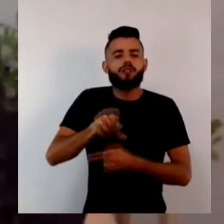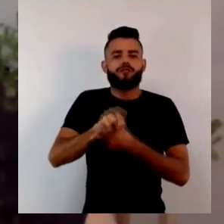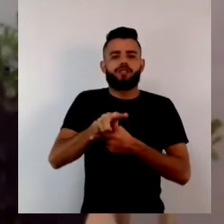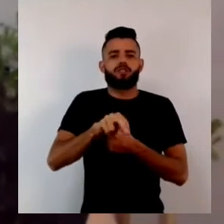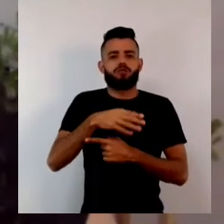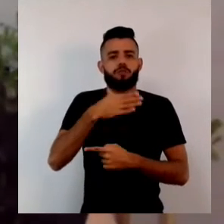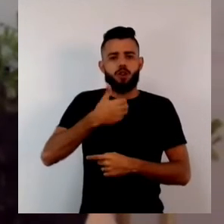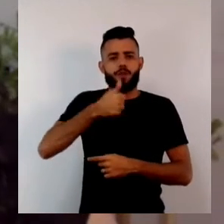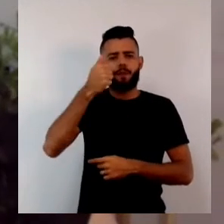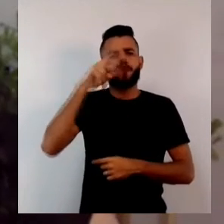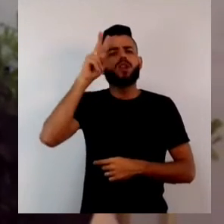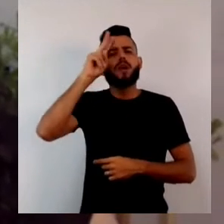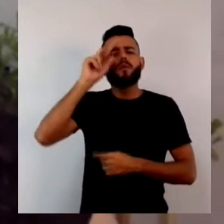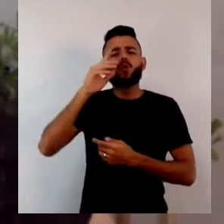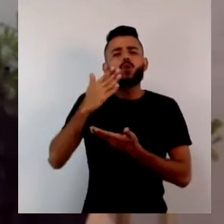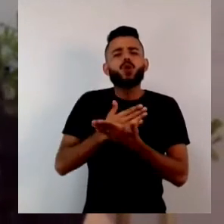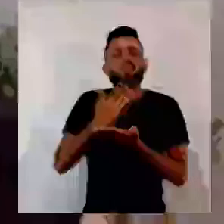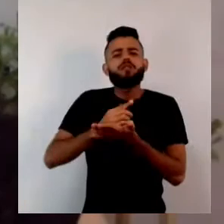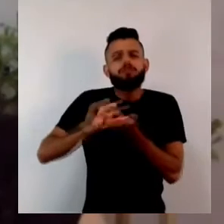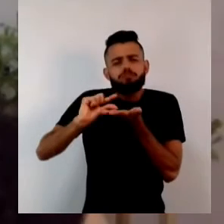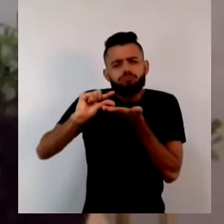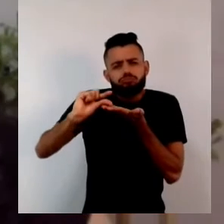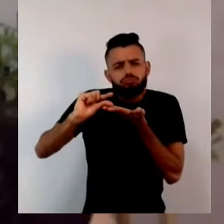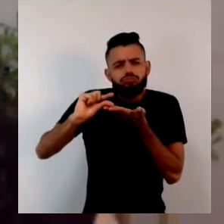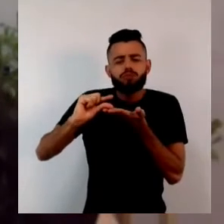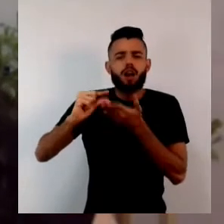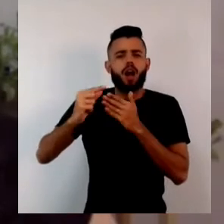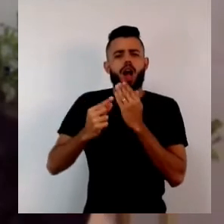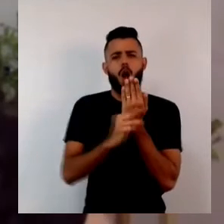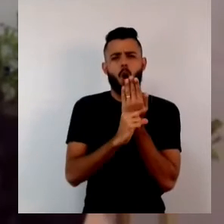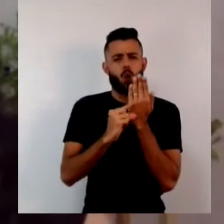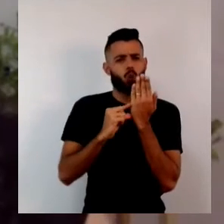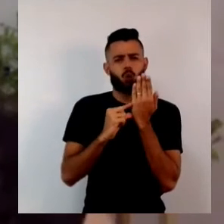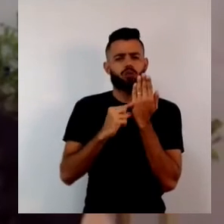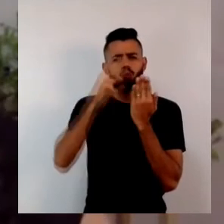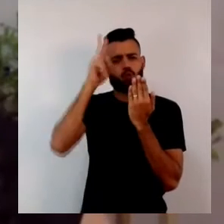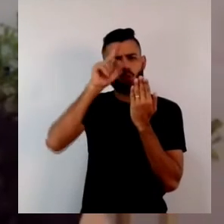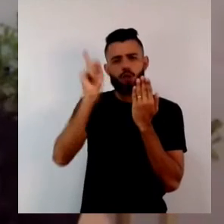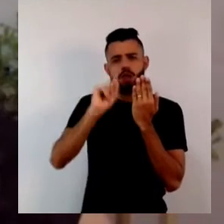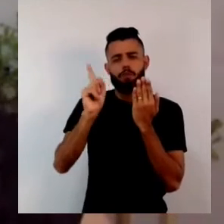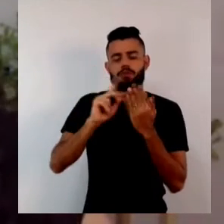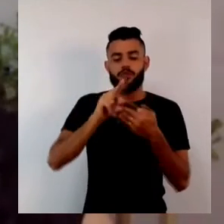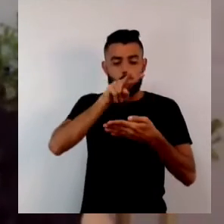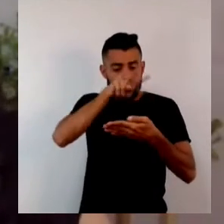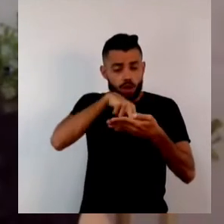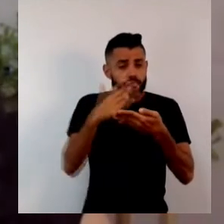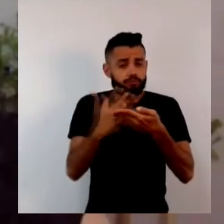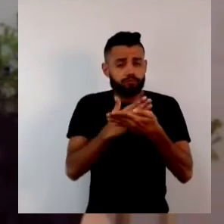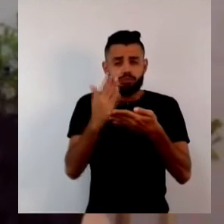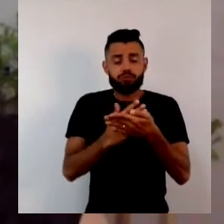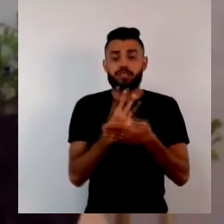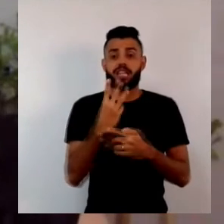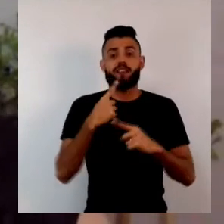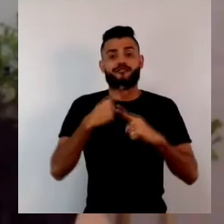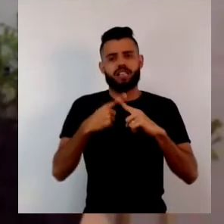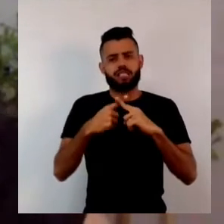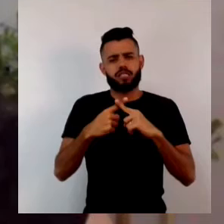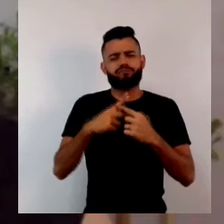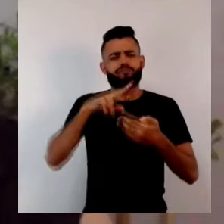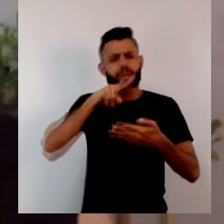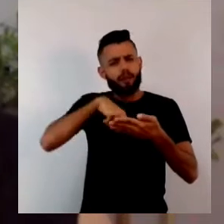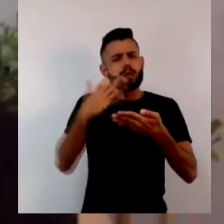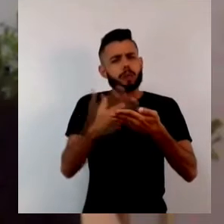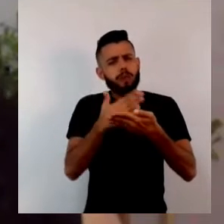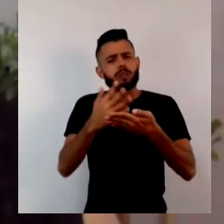autora agora eu não me recordo, mas eu li aquele livro de cabo a rabo umas 3 vezes para tentar compreender, de